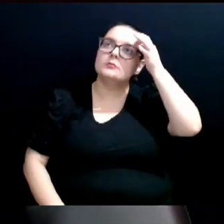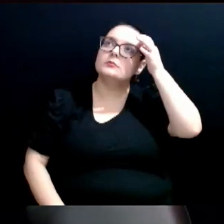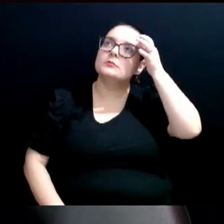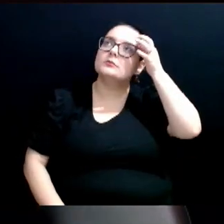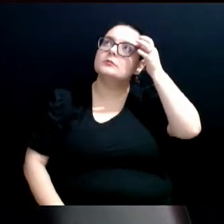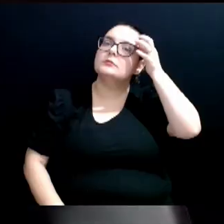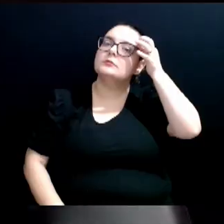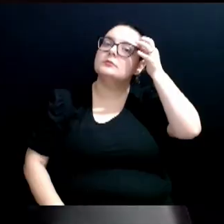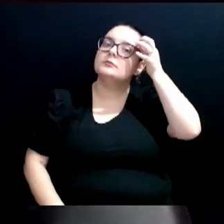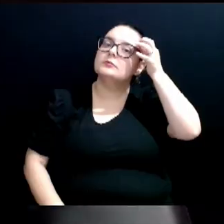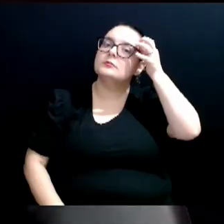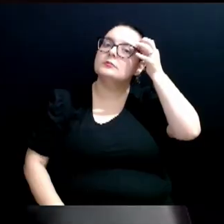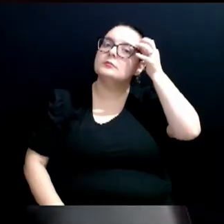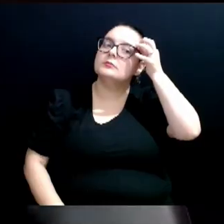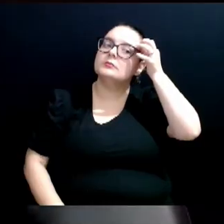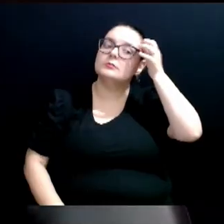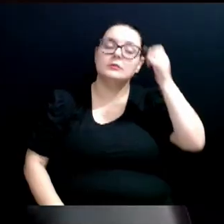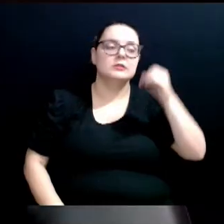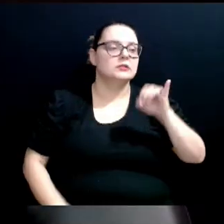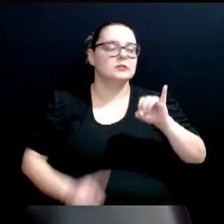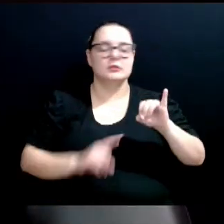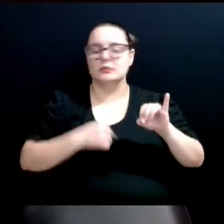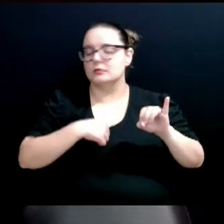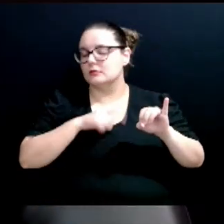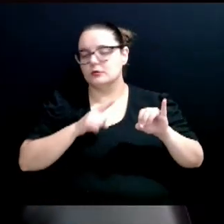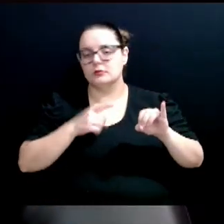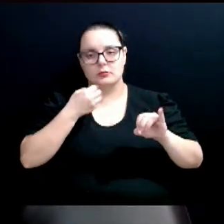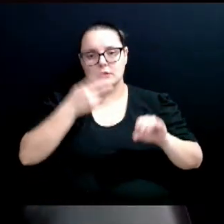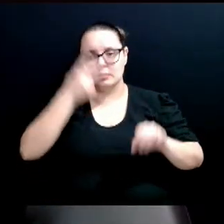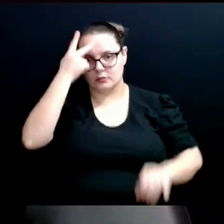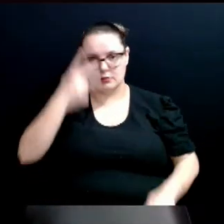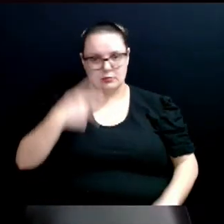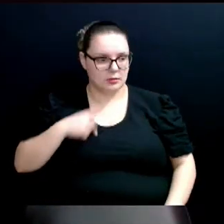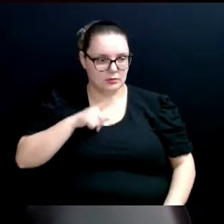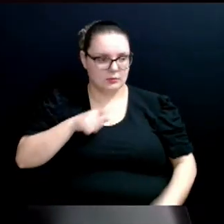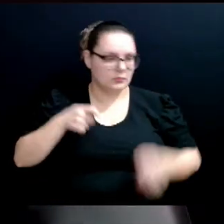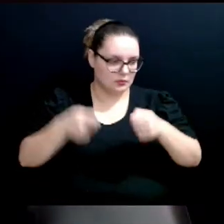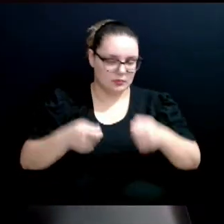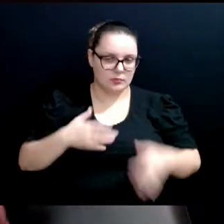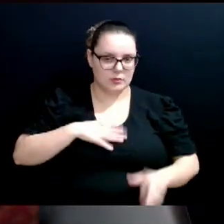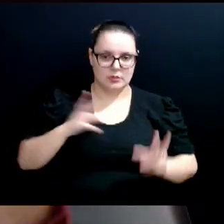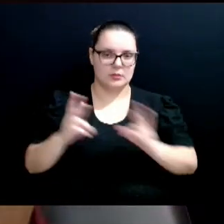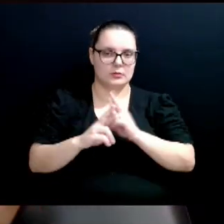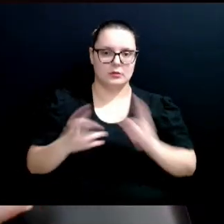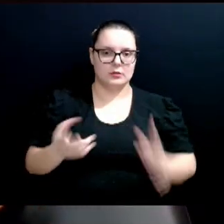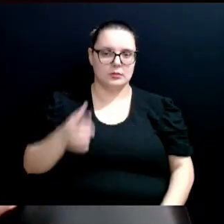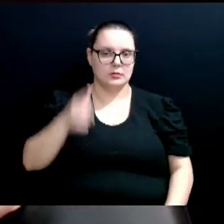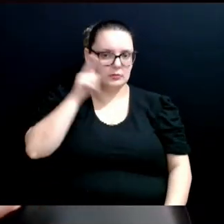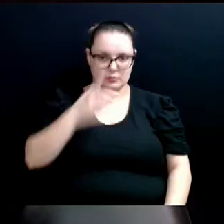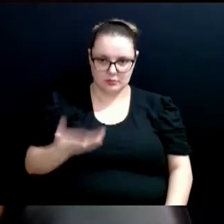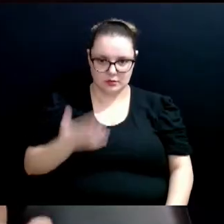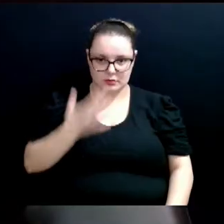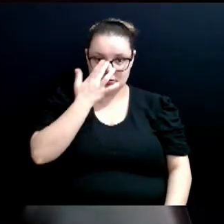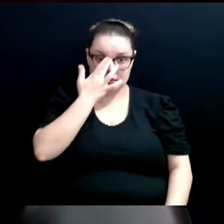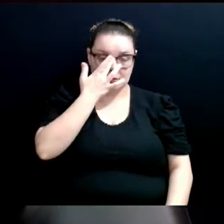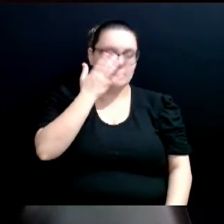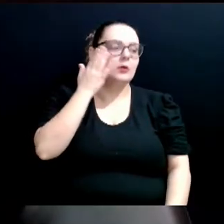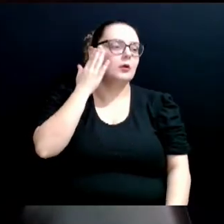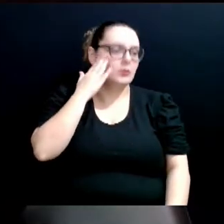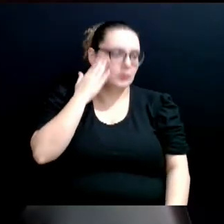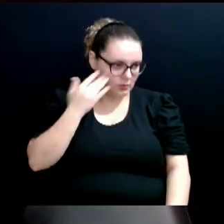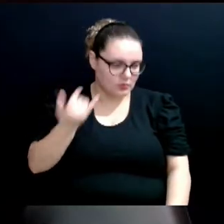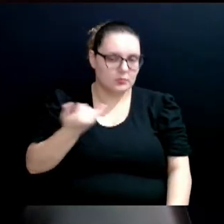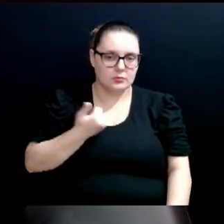mesma, eu não vou conseguir me posicionar nessa relação. Então, eu não vou conseguir também falar, olha, eu entendo o que você está me dizendo, mas isso